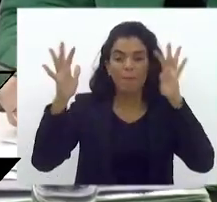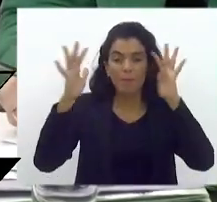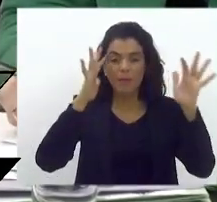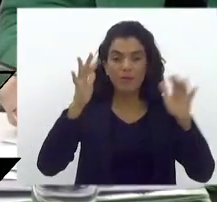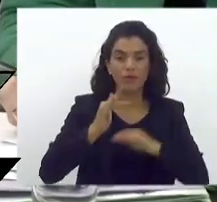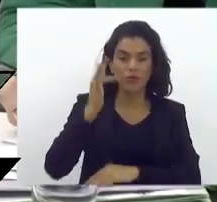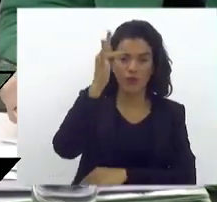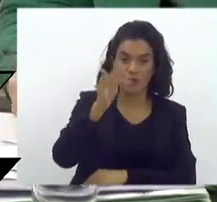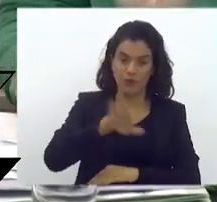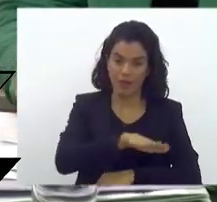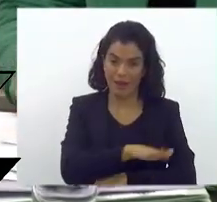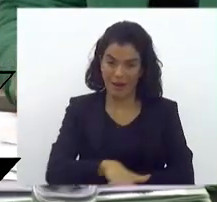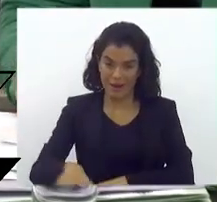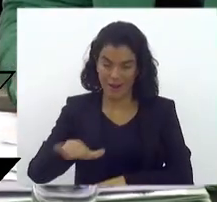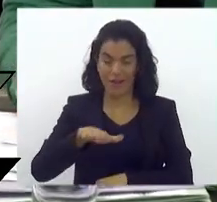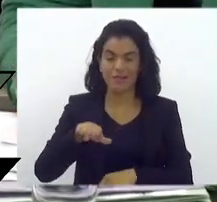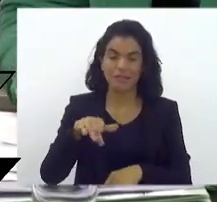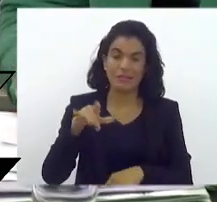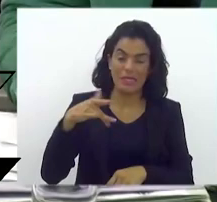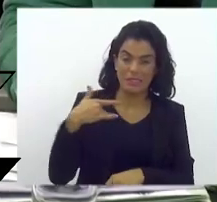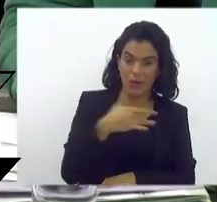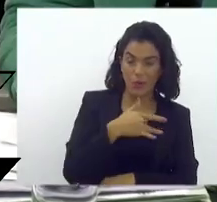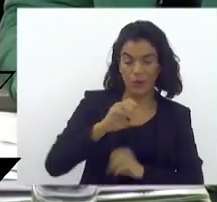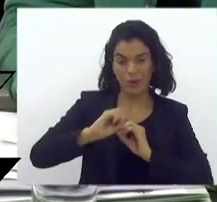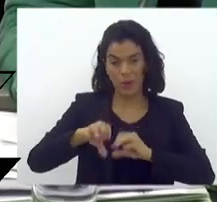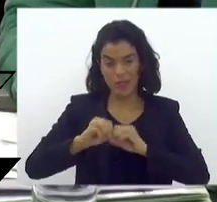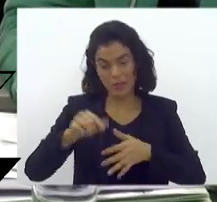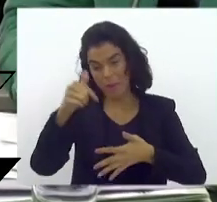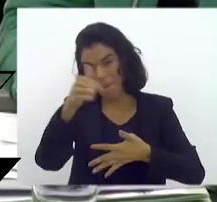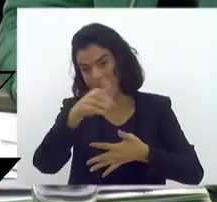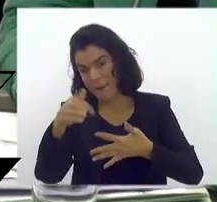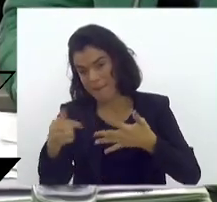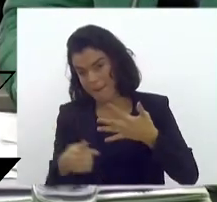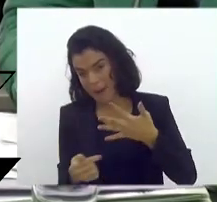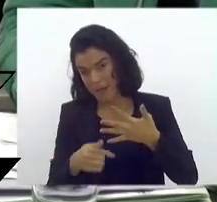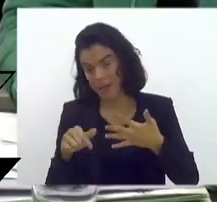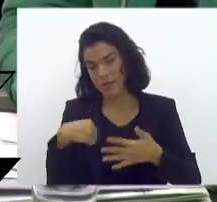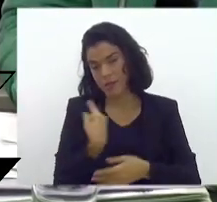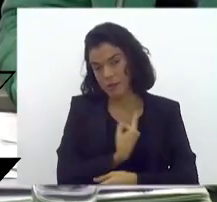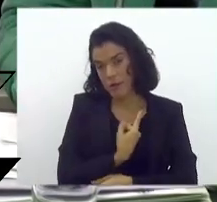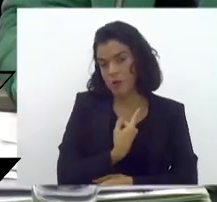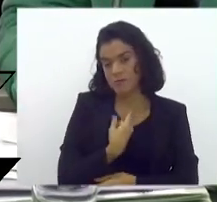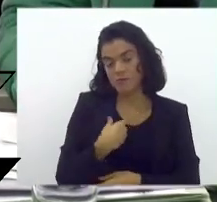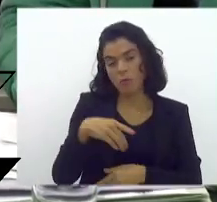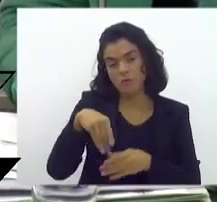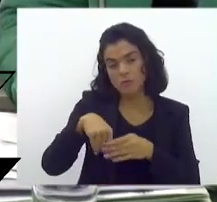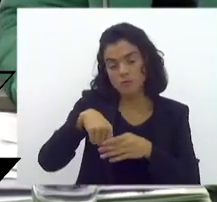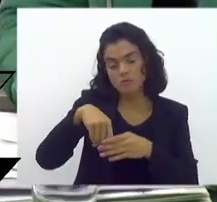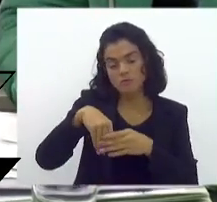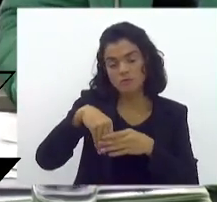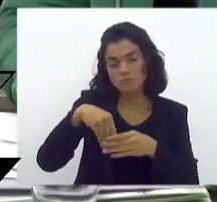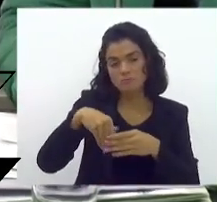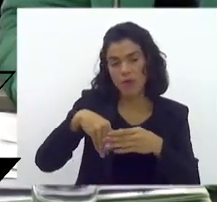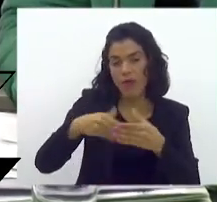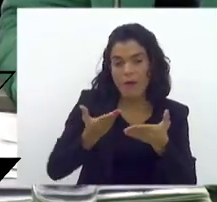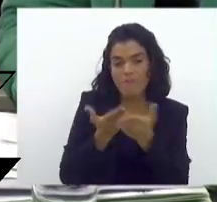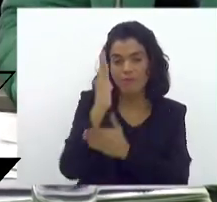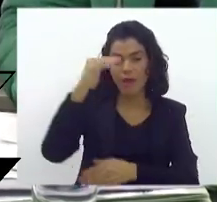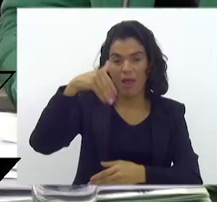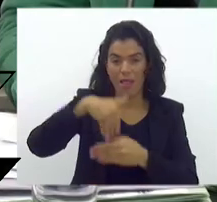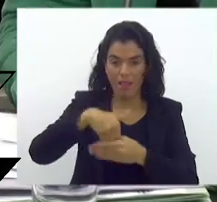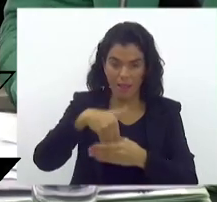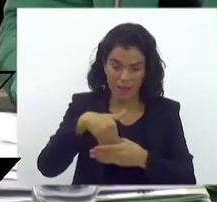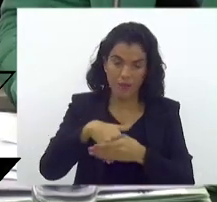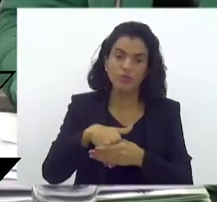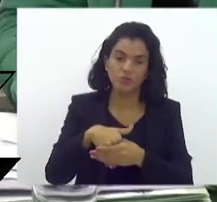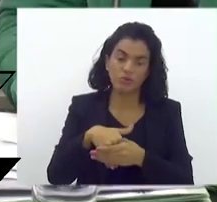não só na educação, quanto na saúde, quanto em vários outros segmentos que nós fomos eleitos para poder estar debatendo aqui e